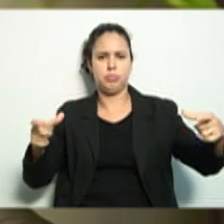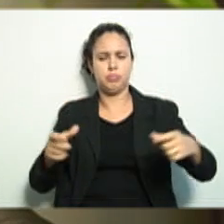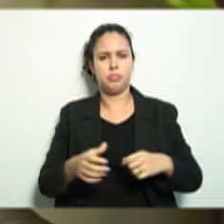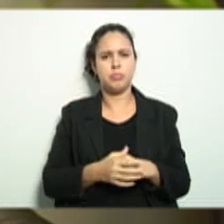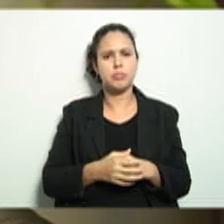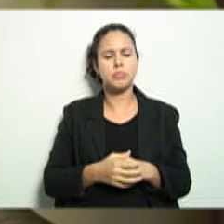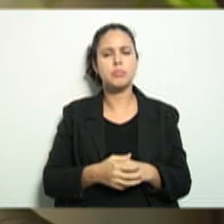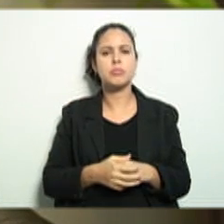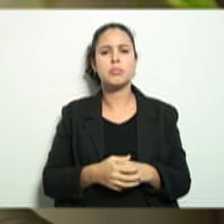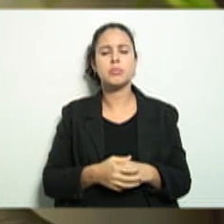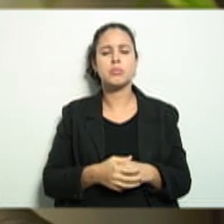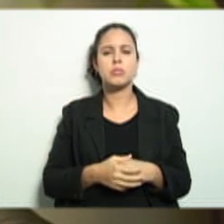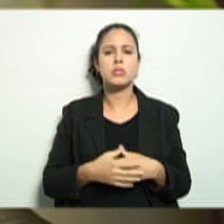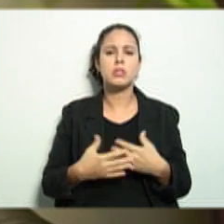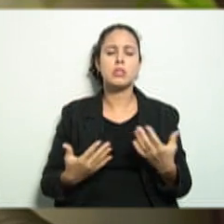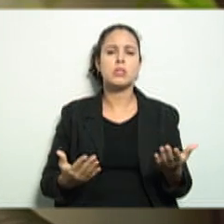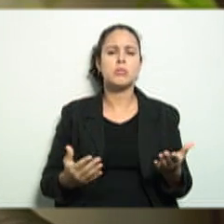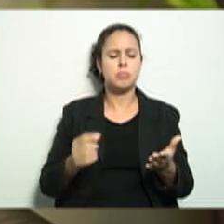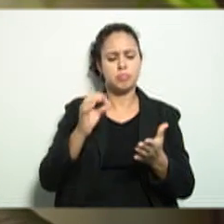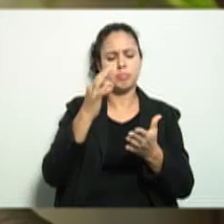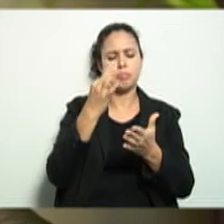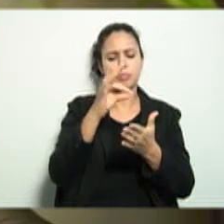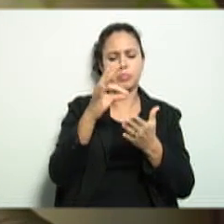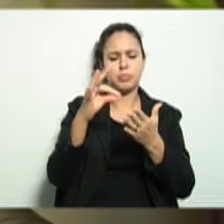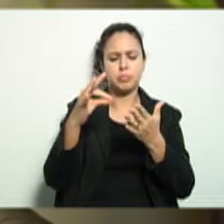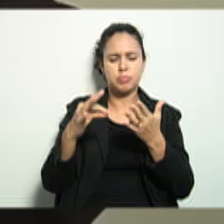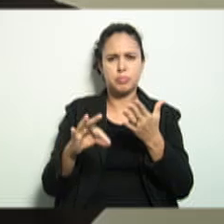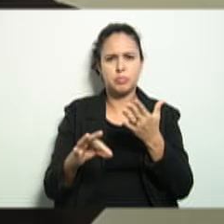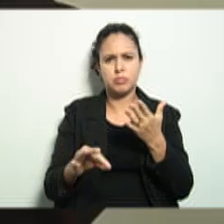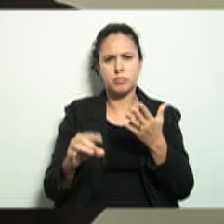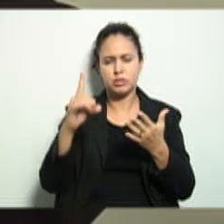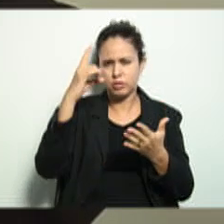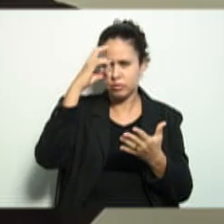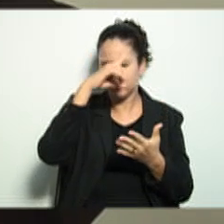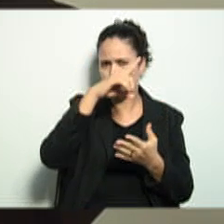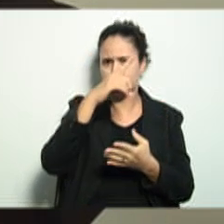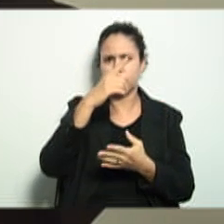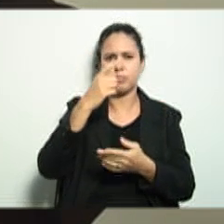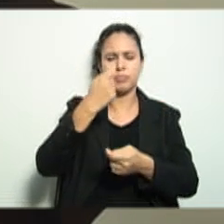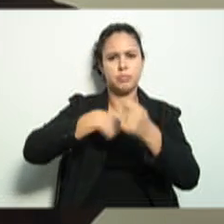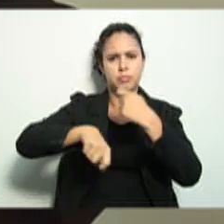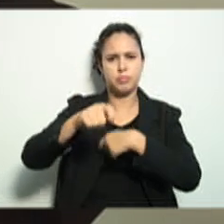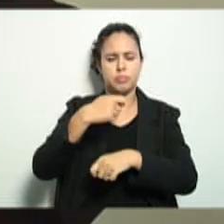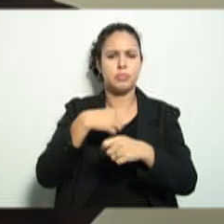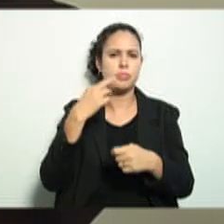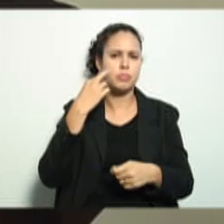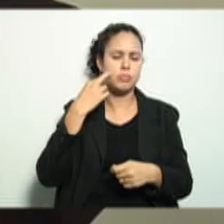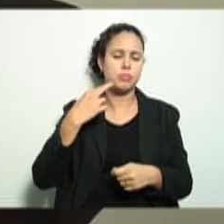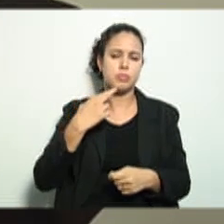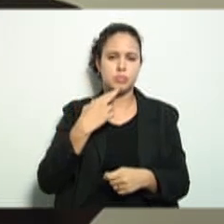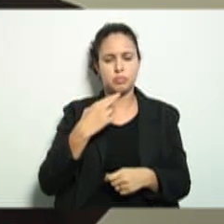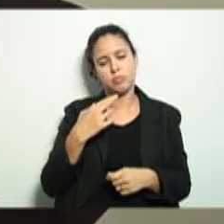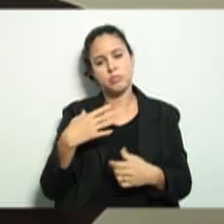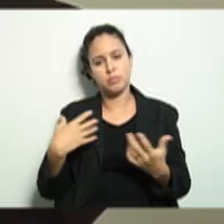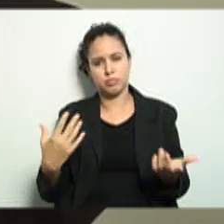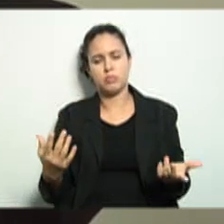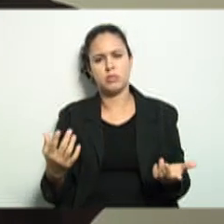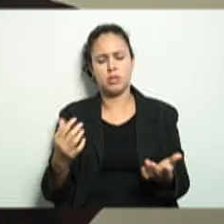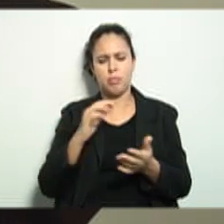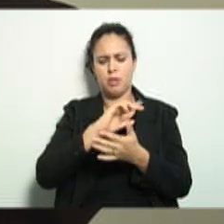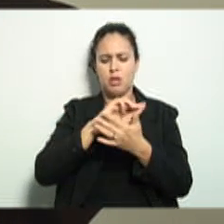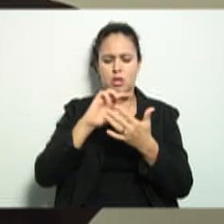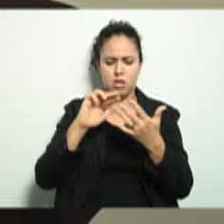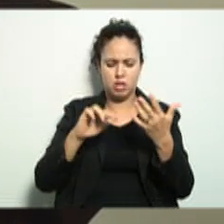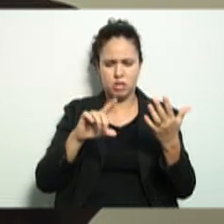para encerrar, quais são os principais desafios da economia de Rondônia? Os desafios, existem vários tipos